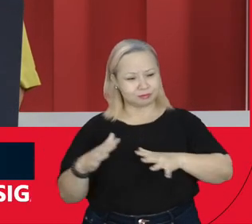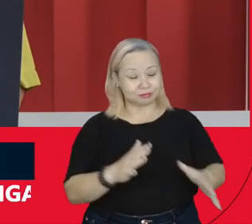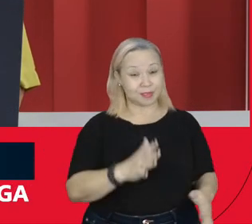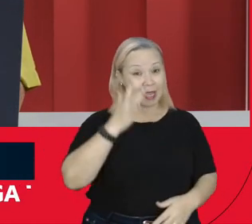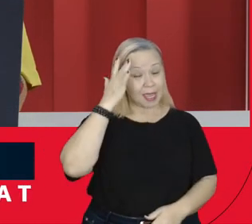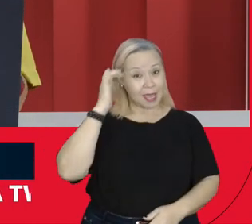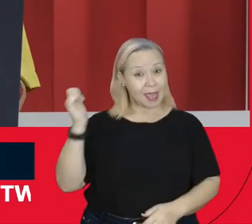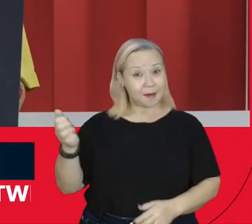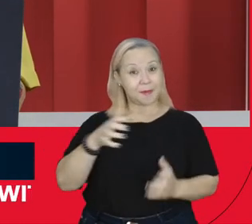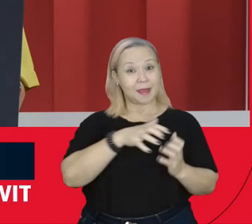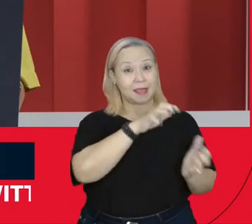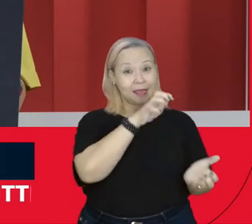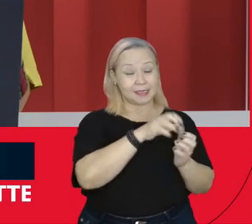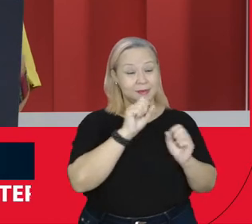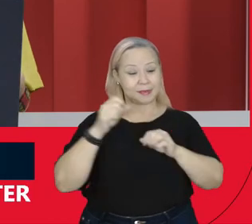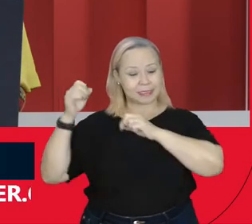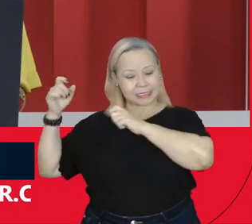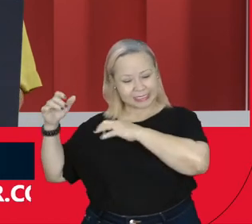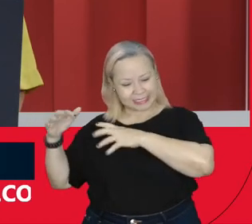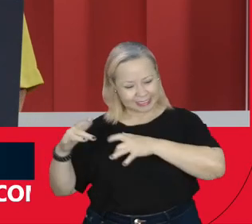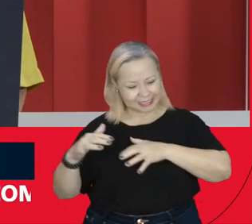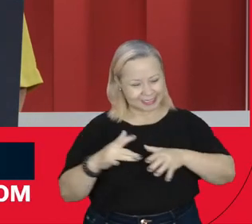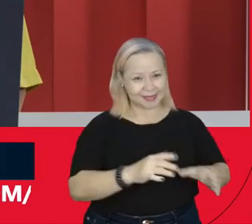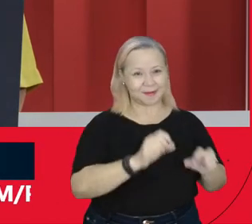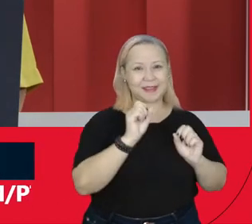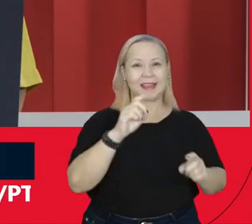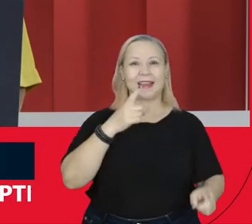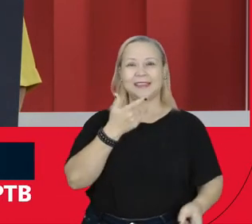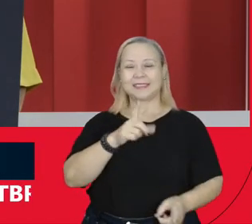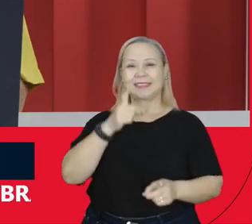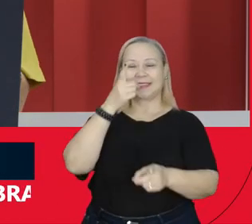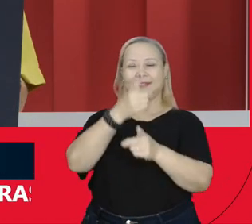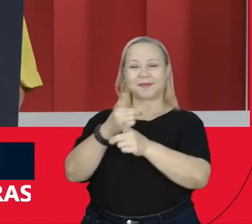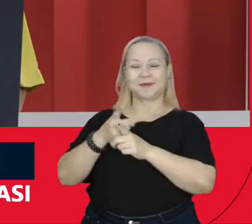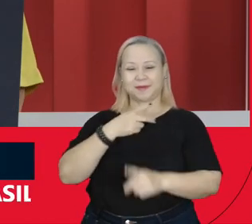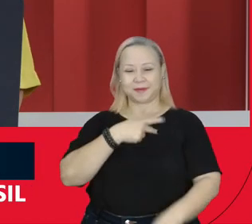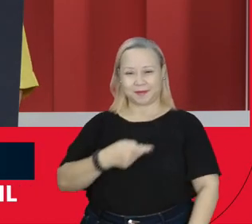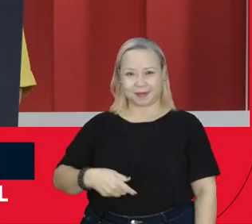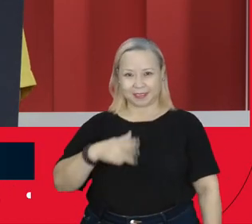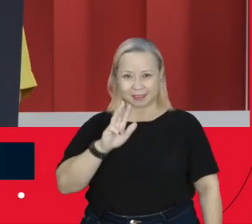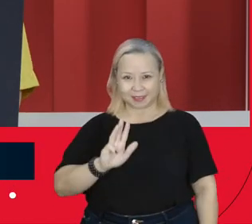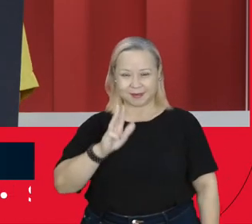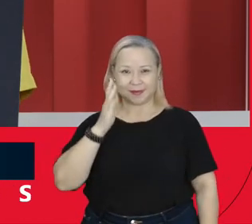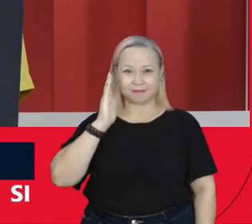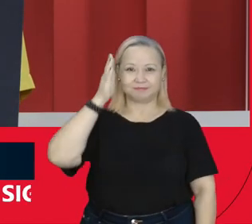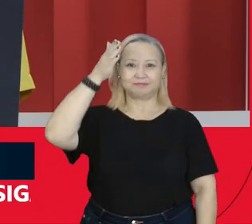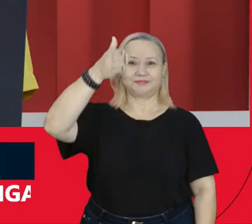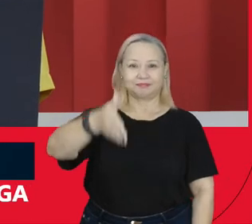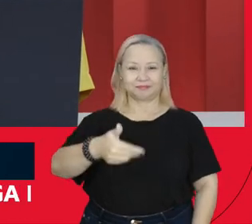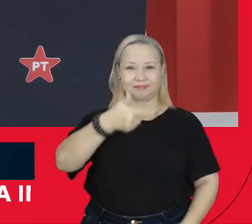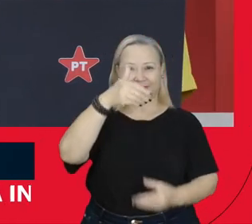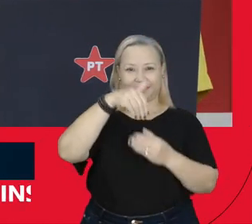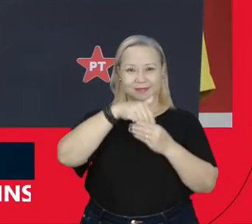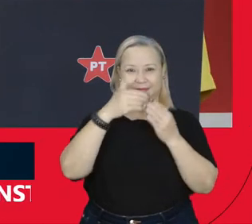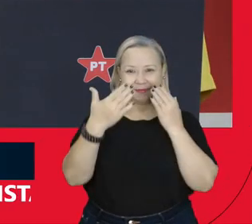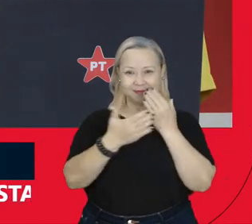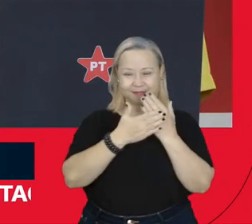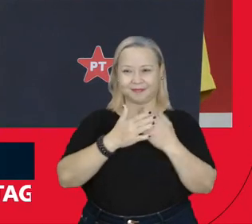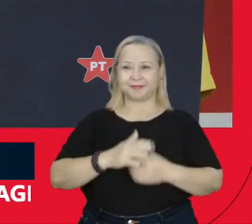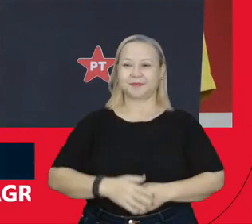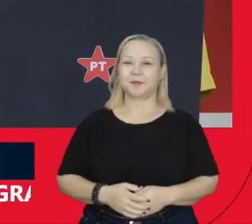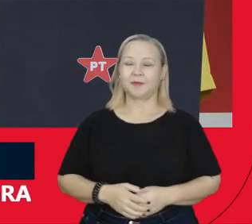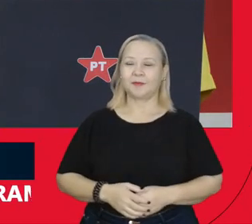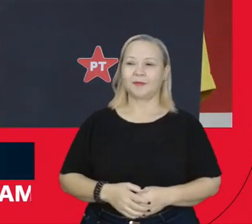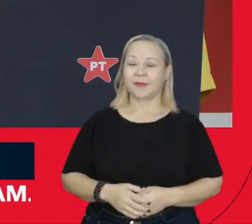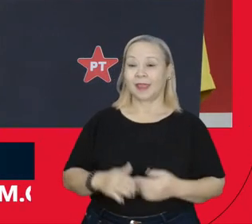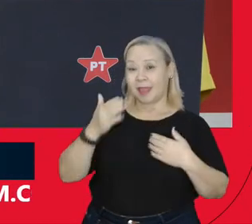em Recife para essa caminhada, esse reencontro com o presidente Lula rumo ao segundo turno. Sem dúvida. Eu agradeço a